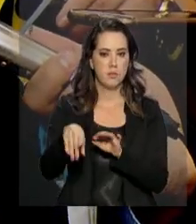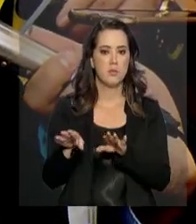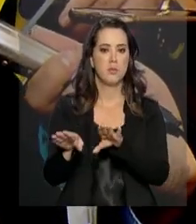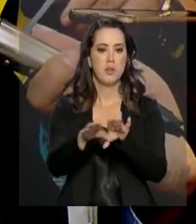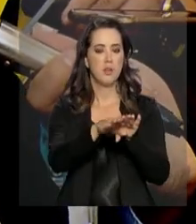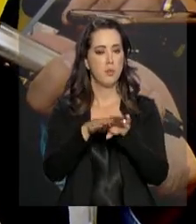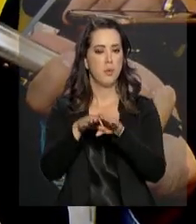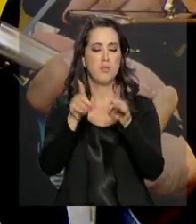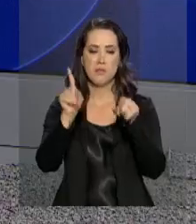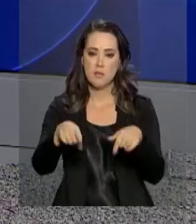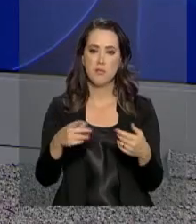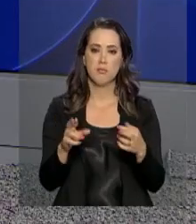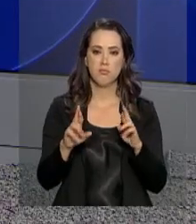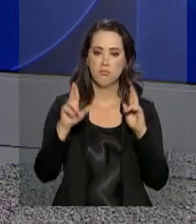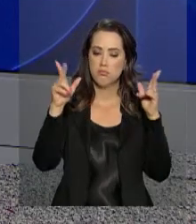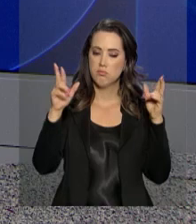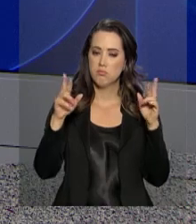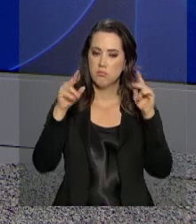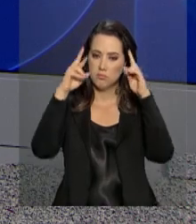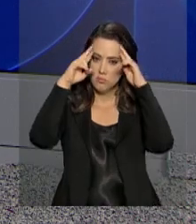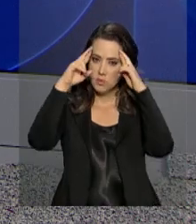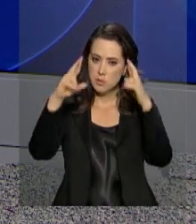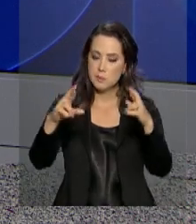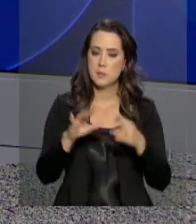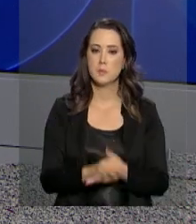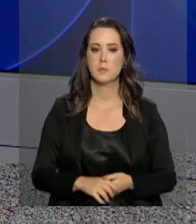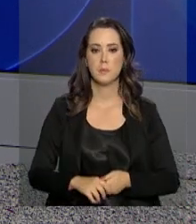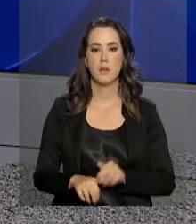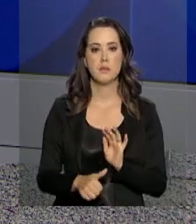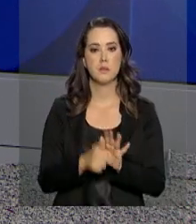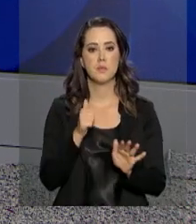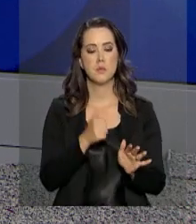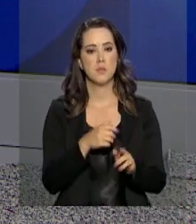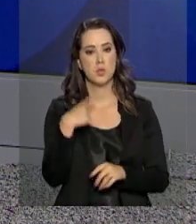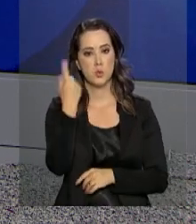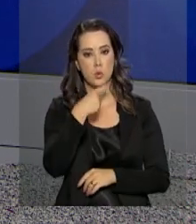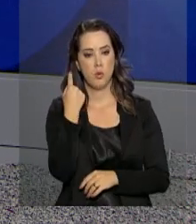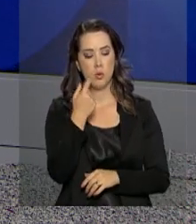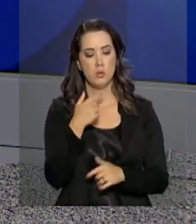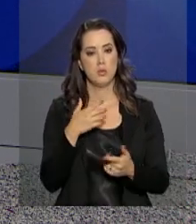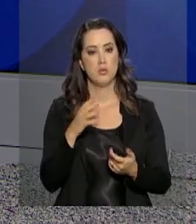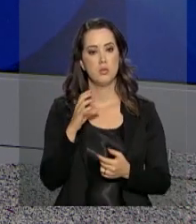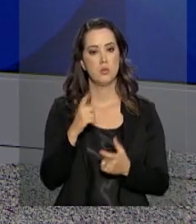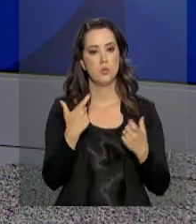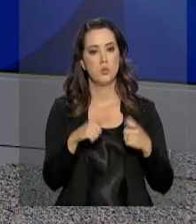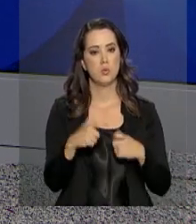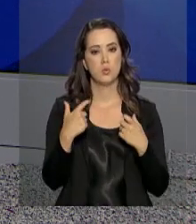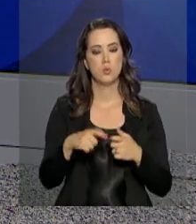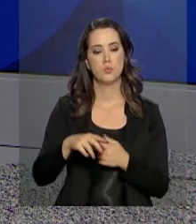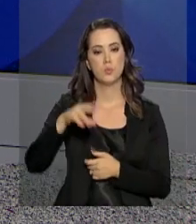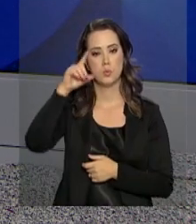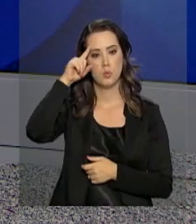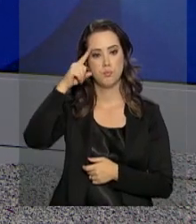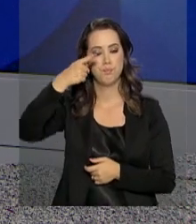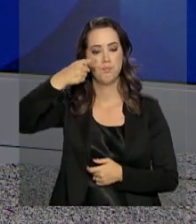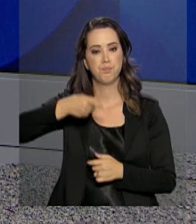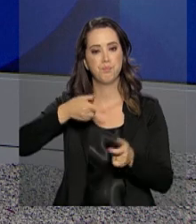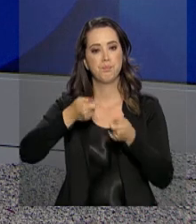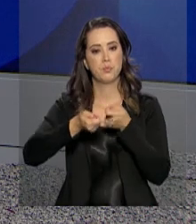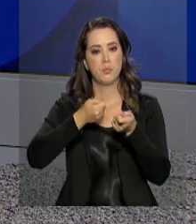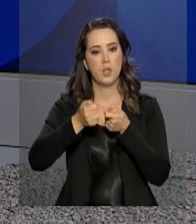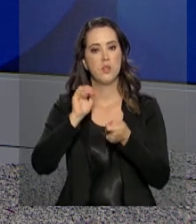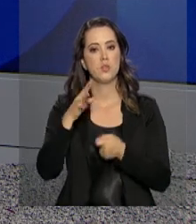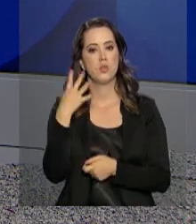chama democracia e nestas primeiras horas de funcionamento o centro integrado de comando e controle já